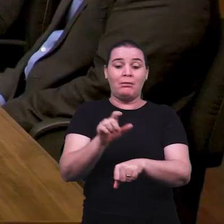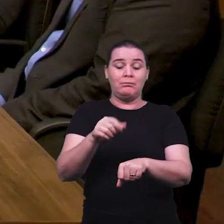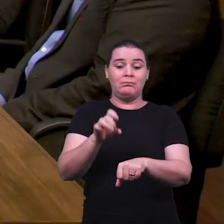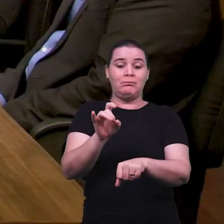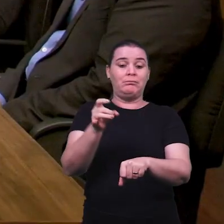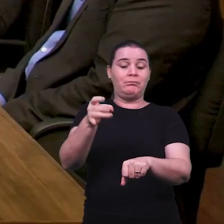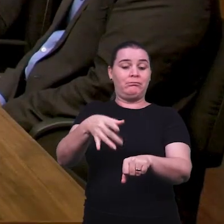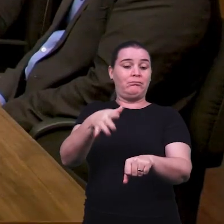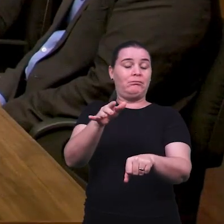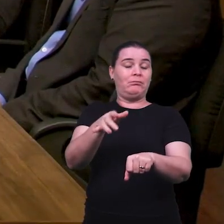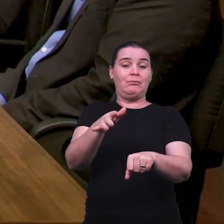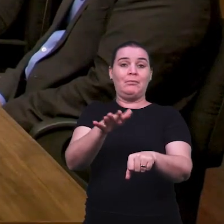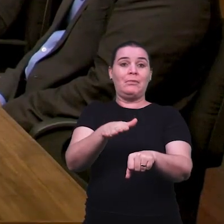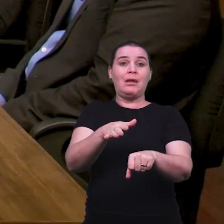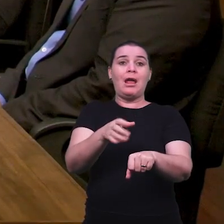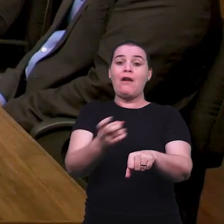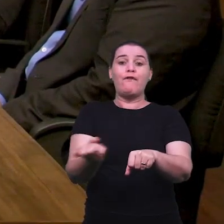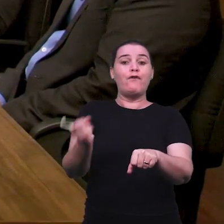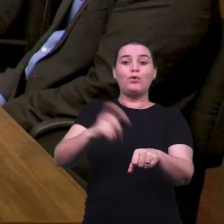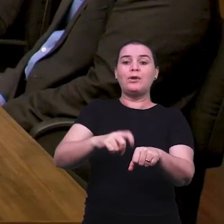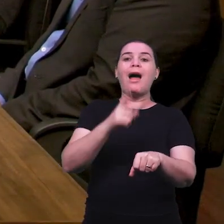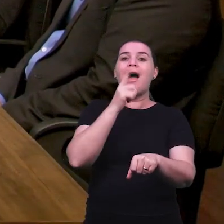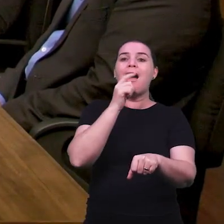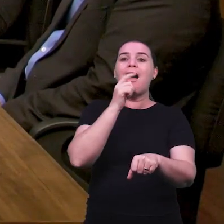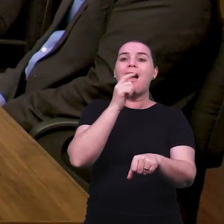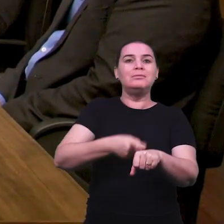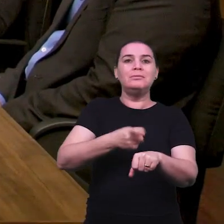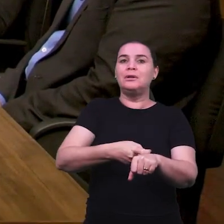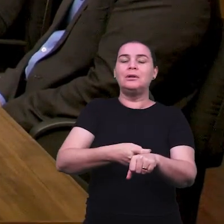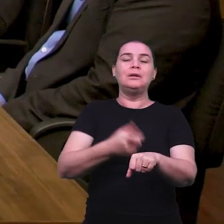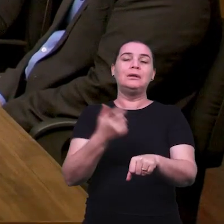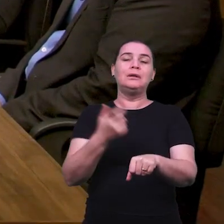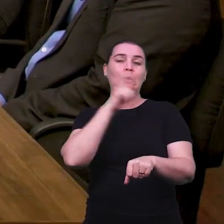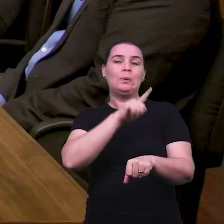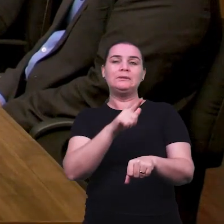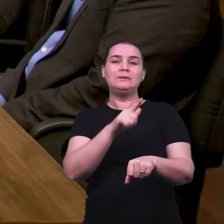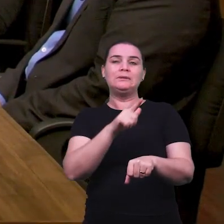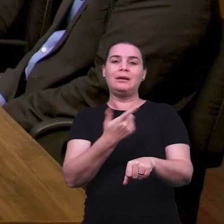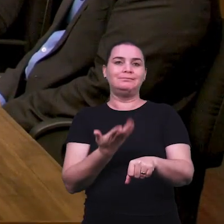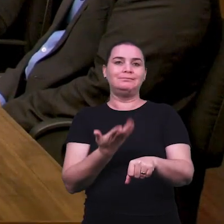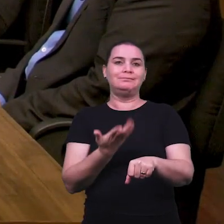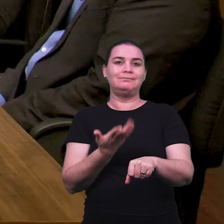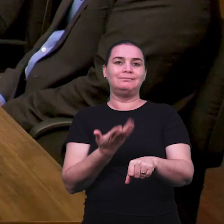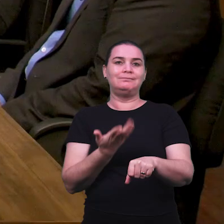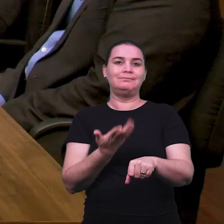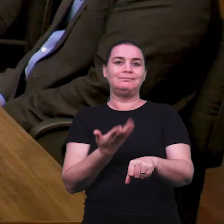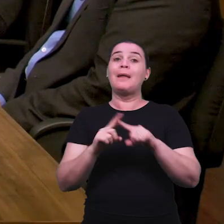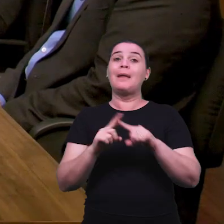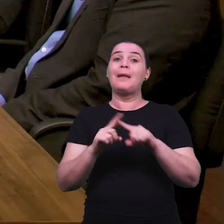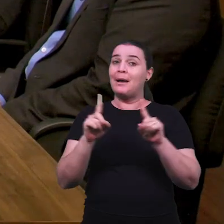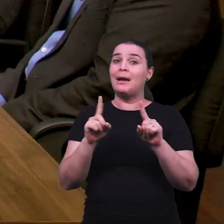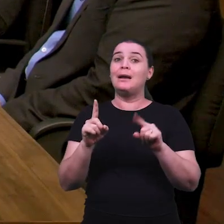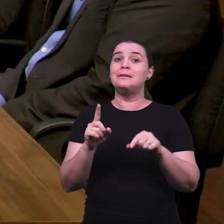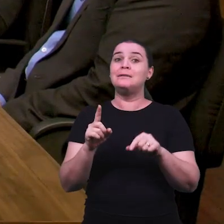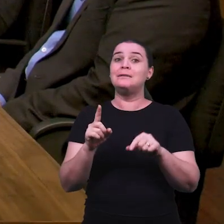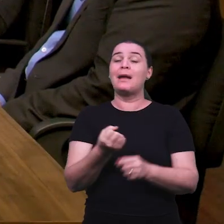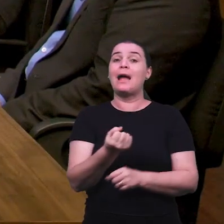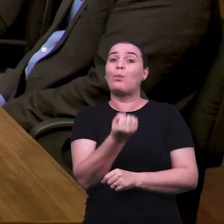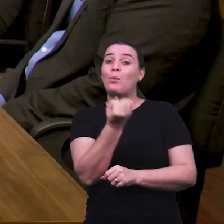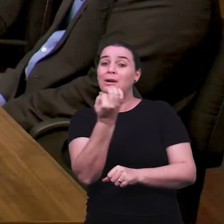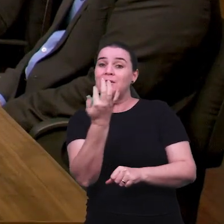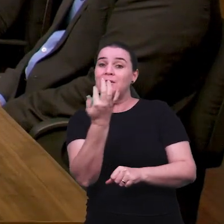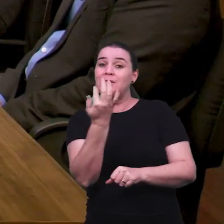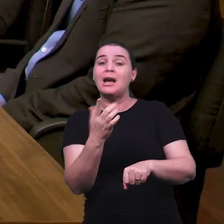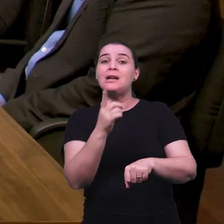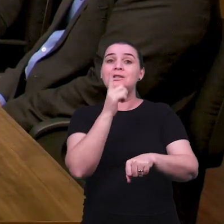para fazer o processo entrópico reversível, né? E se eu medir direitinho, se eu pegar a quantidade de gelo que